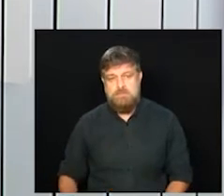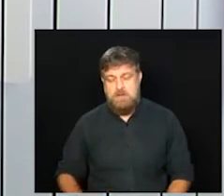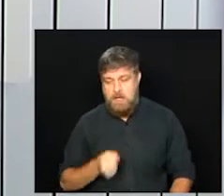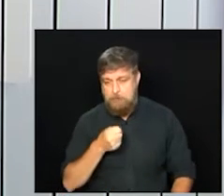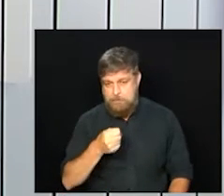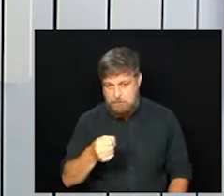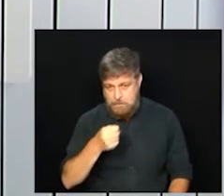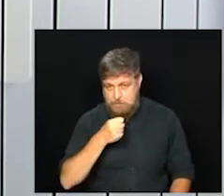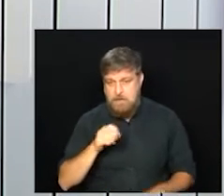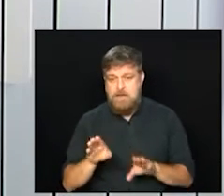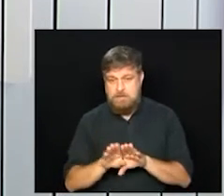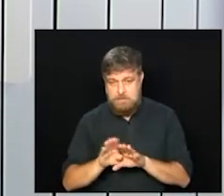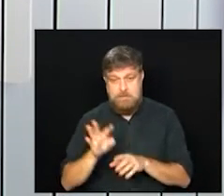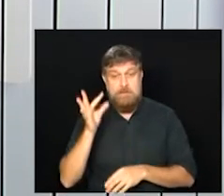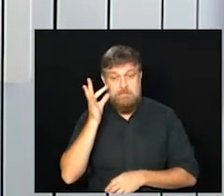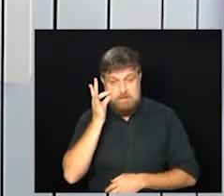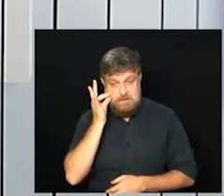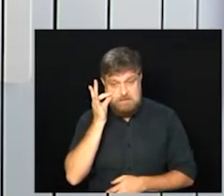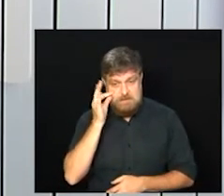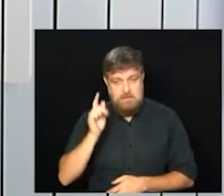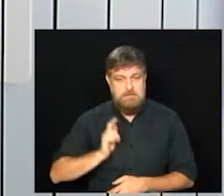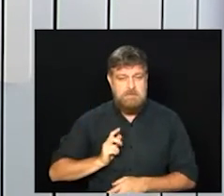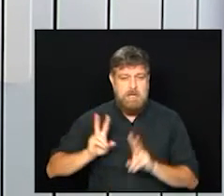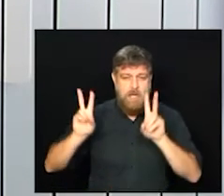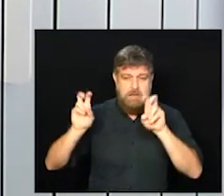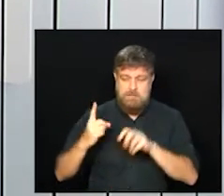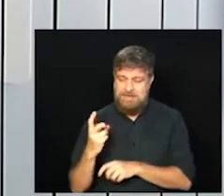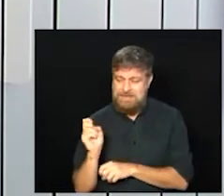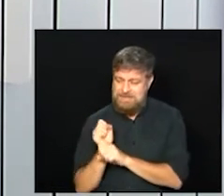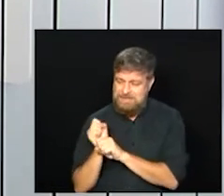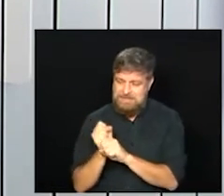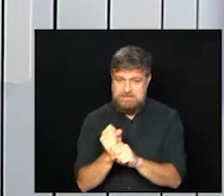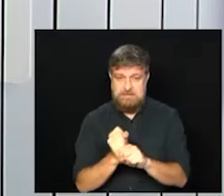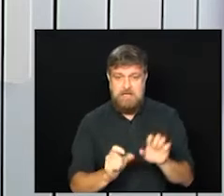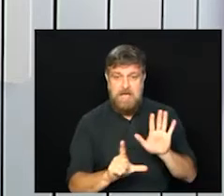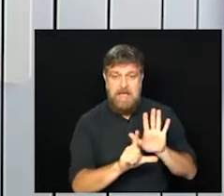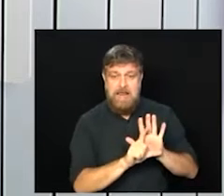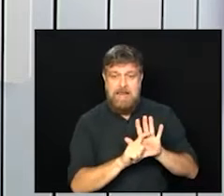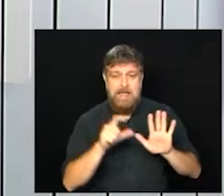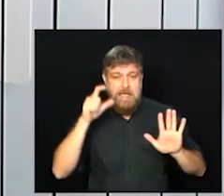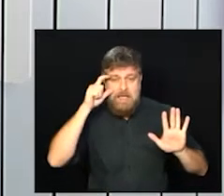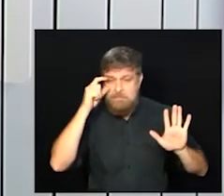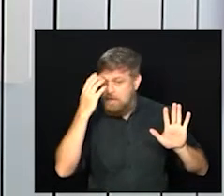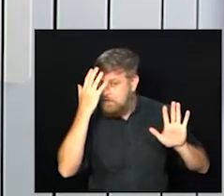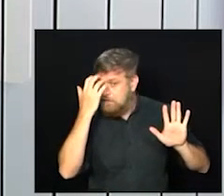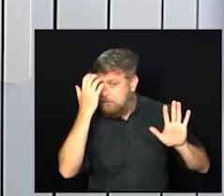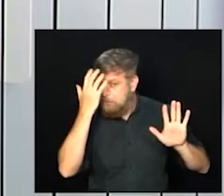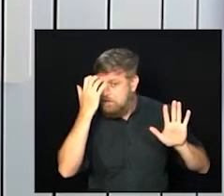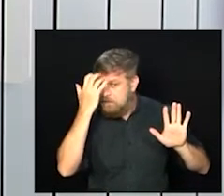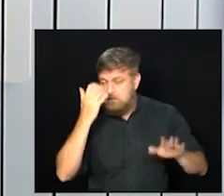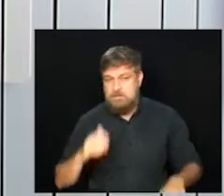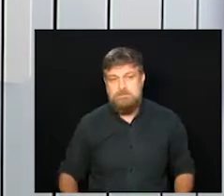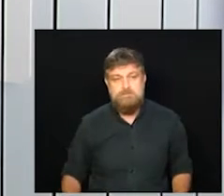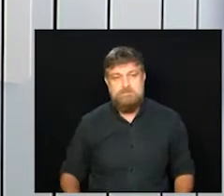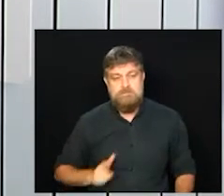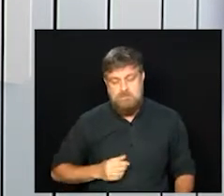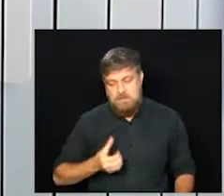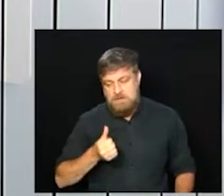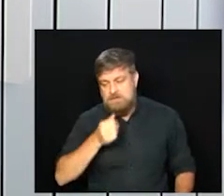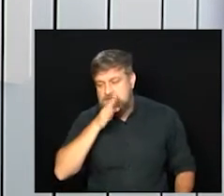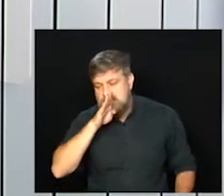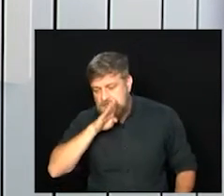Ordem, também ao vivo, sobre os 15 anos da Lei Maria da Penha. E às